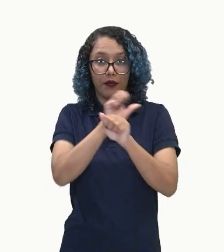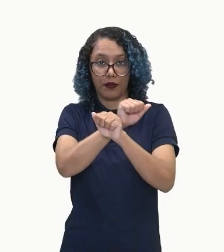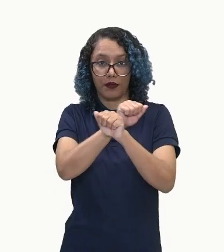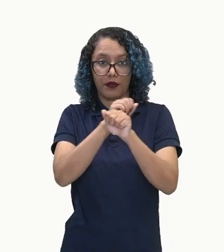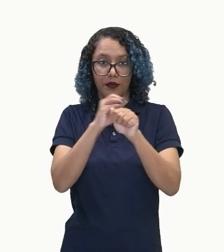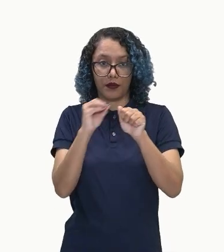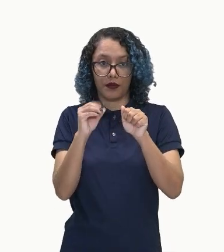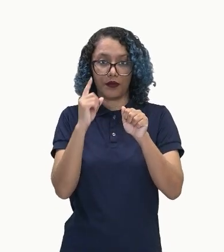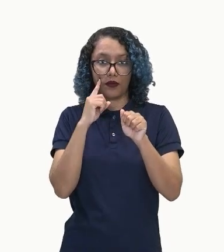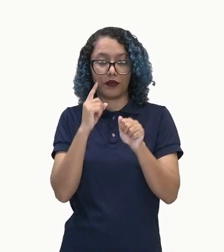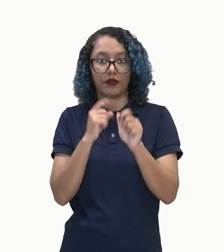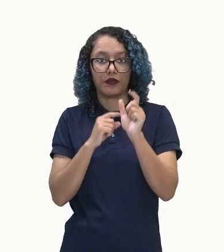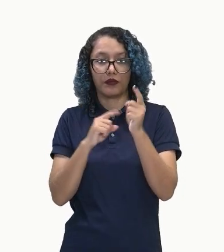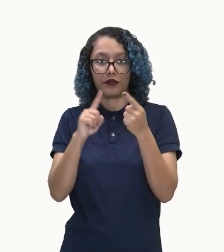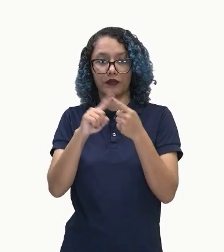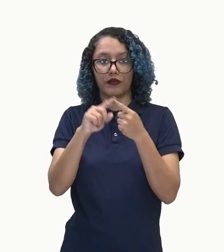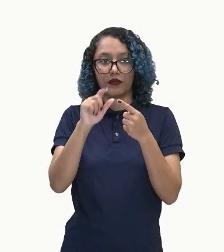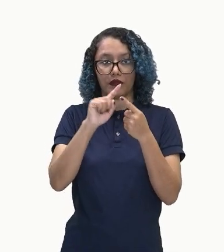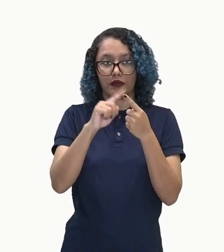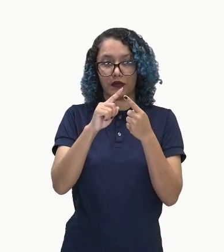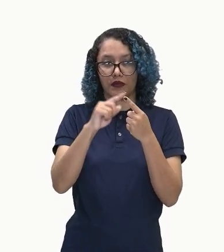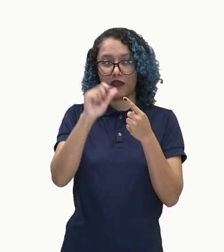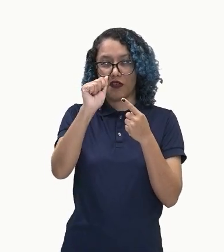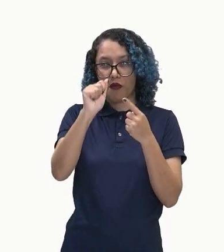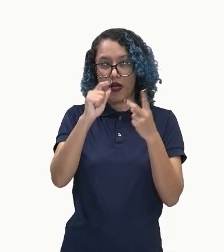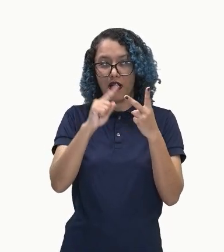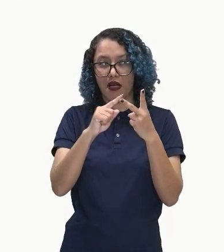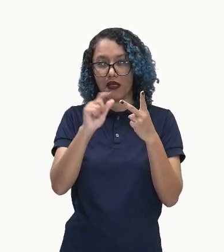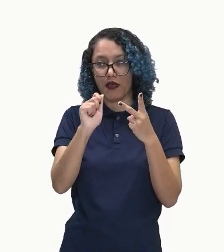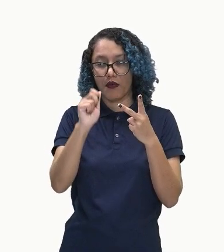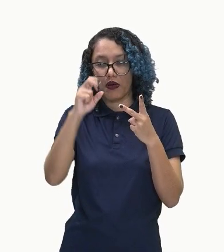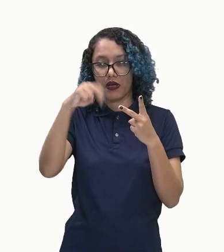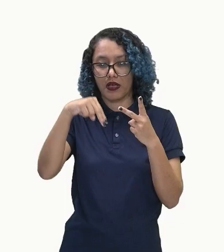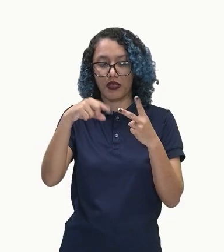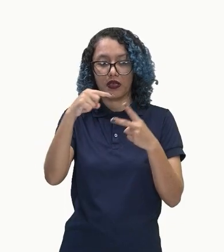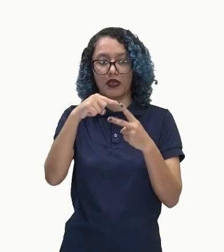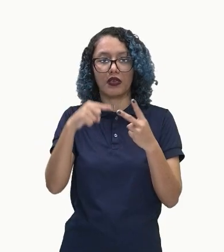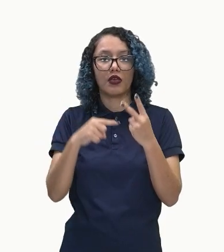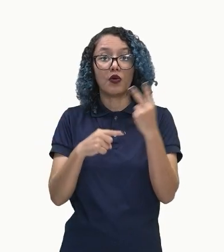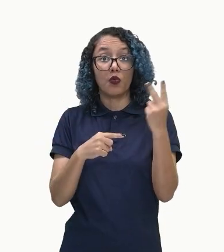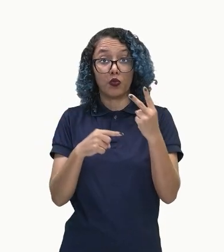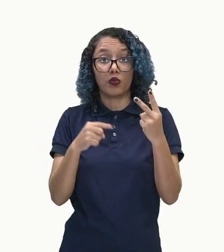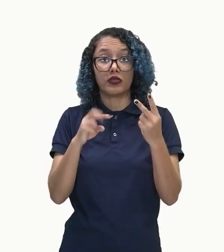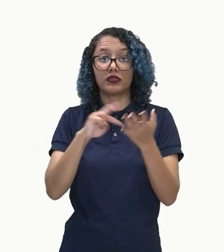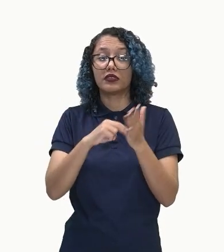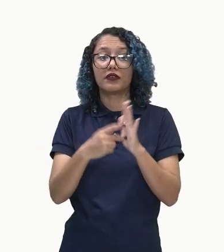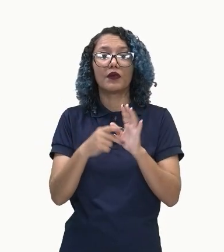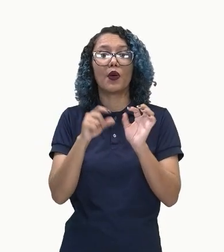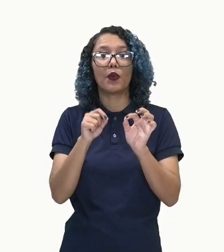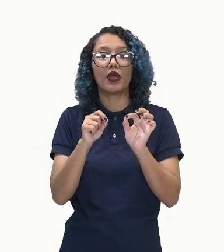indefinidos an, significam, os dois significam